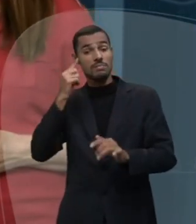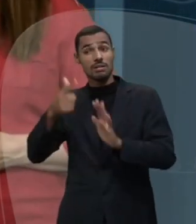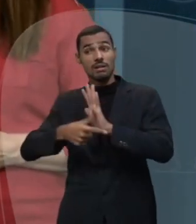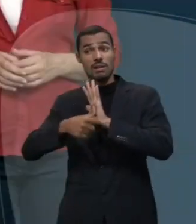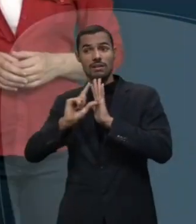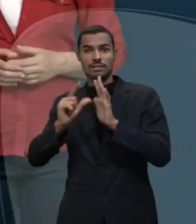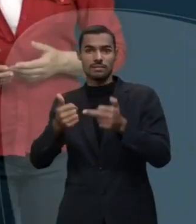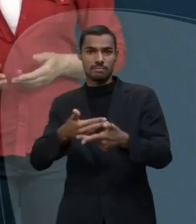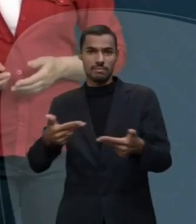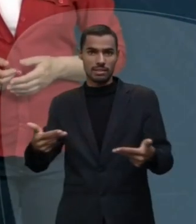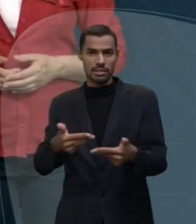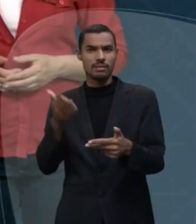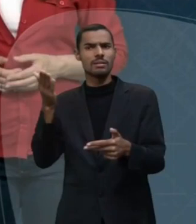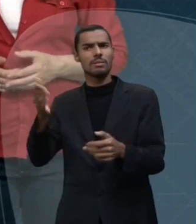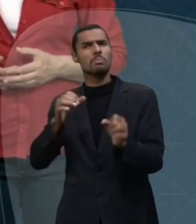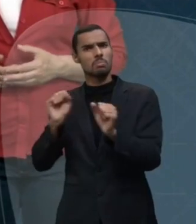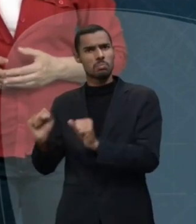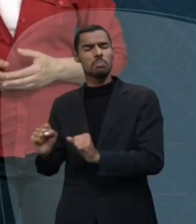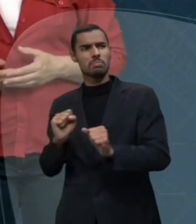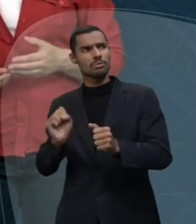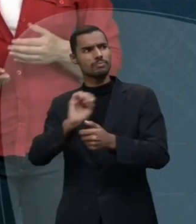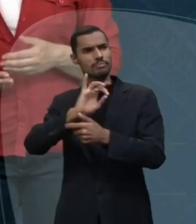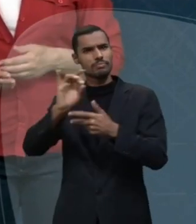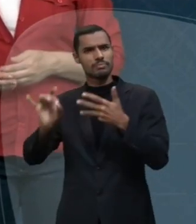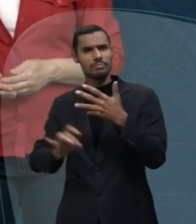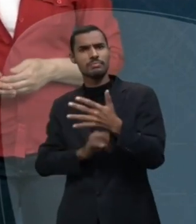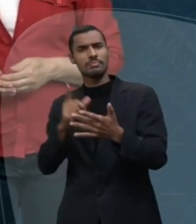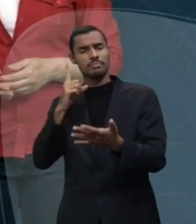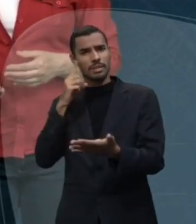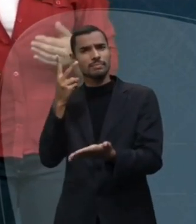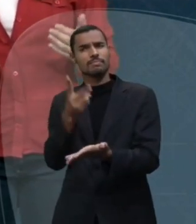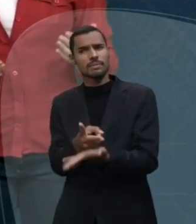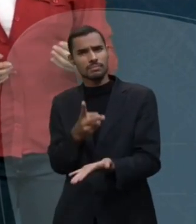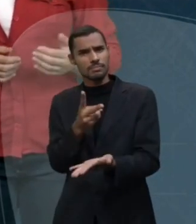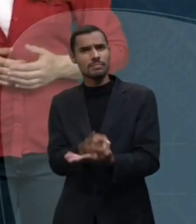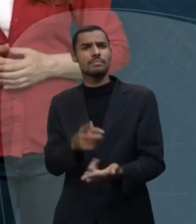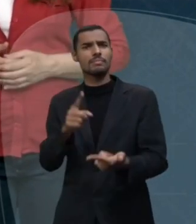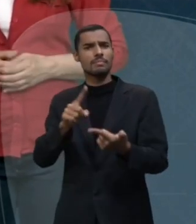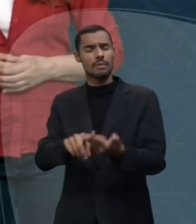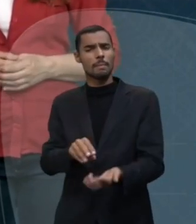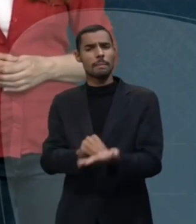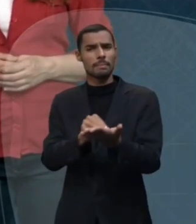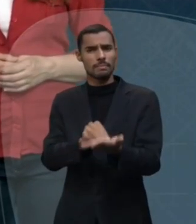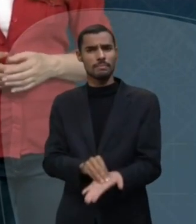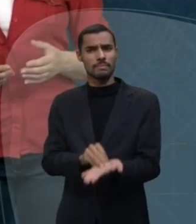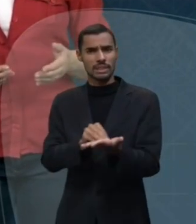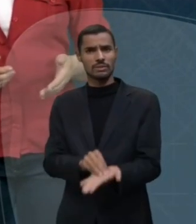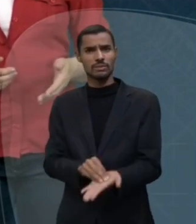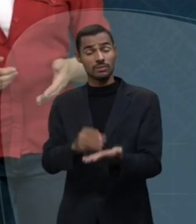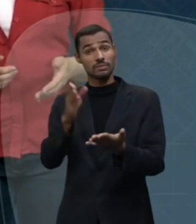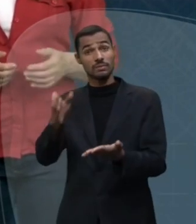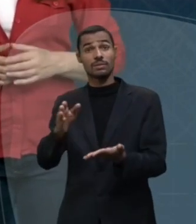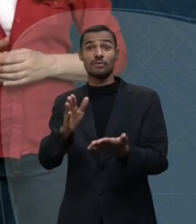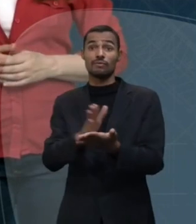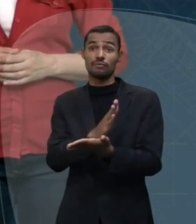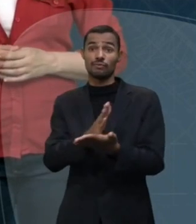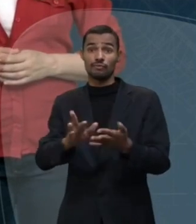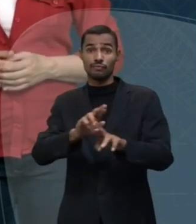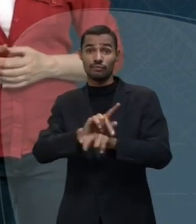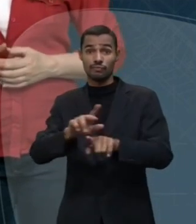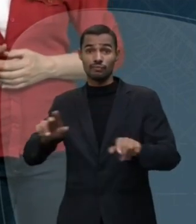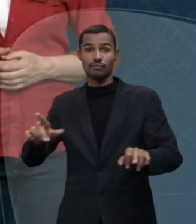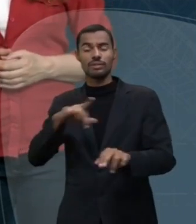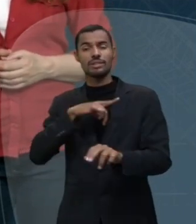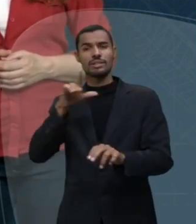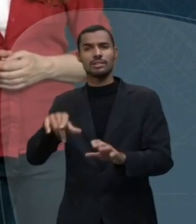o material. Essas ações podem ser classificadas como permanentes, como o peso próprio da estrutura, variáveis, como a